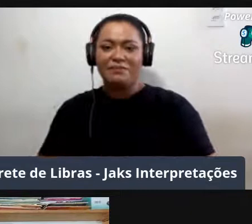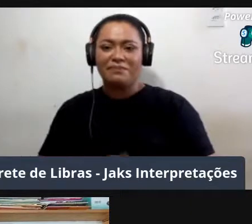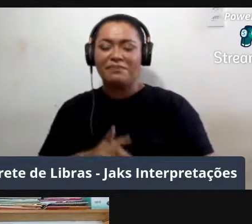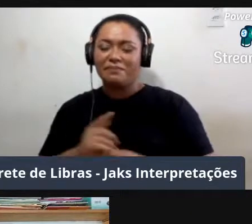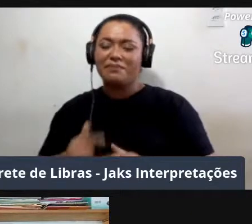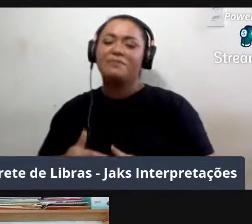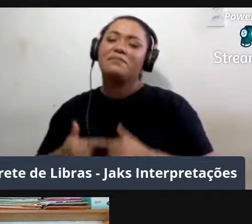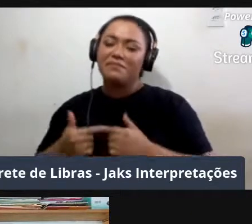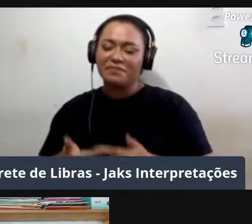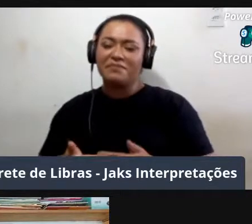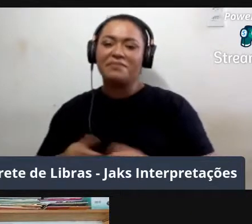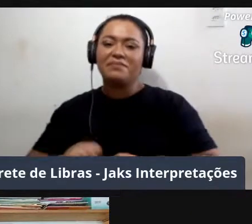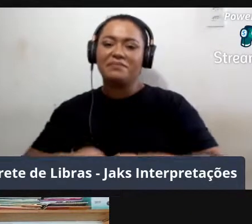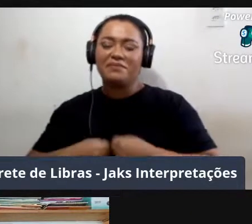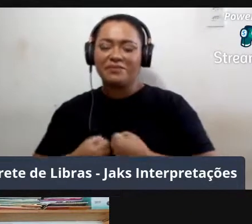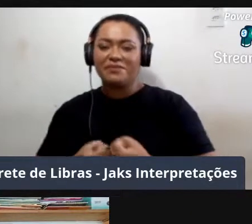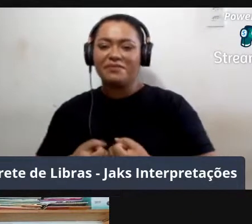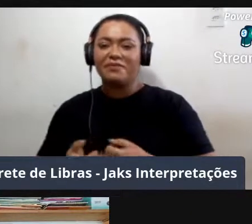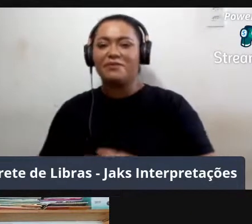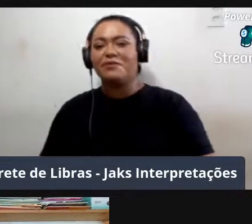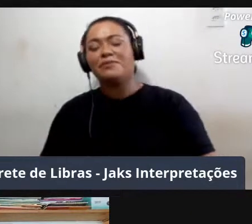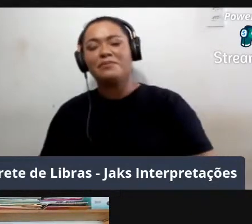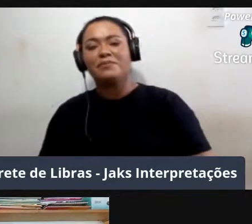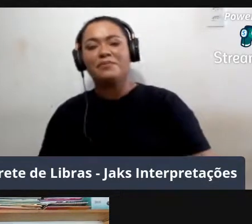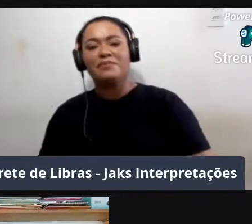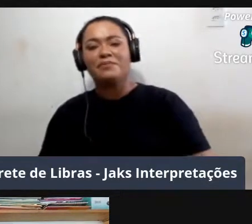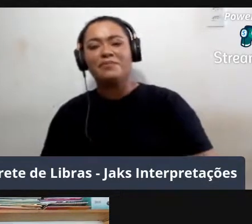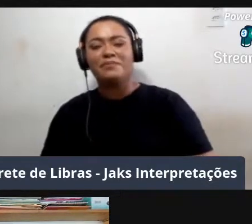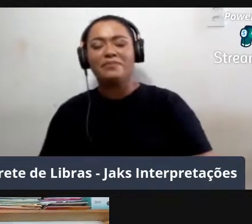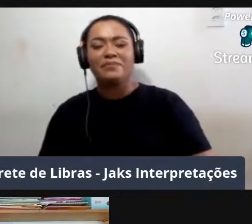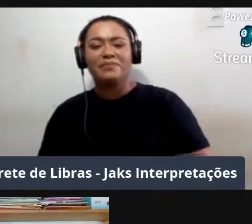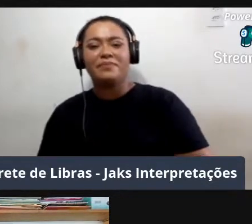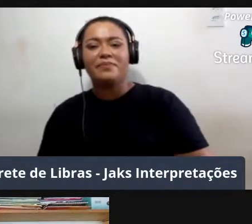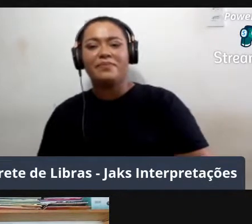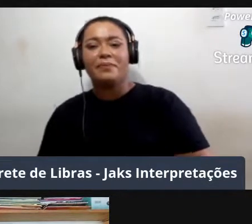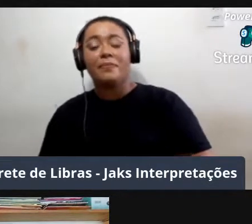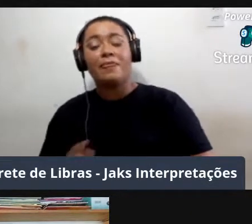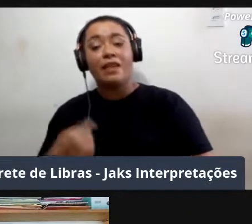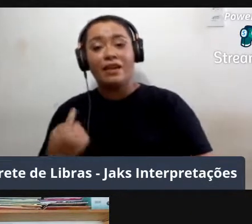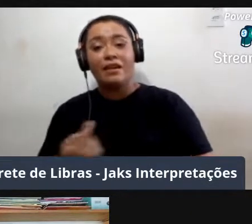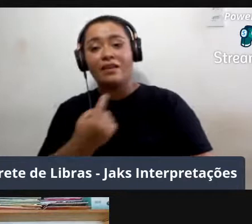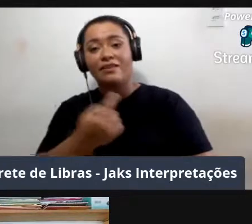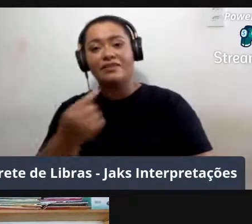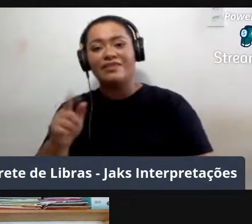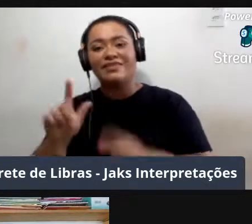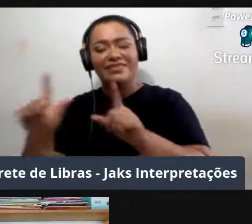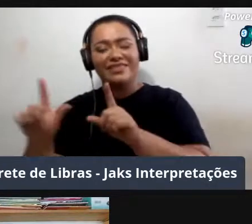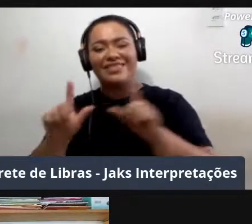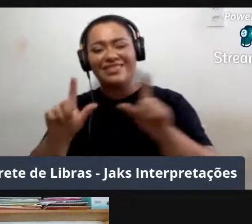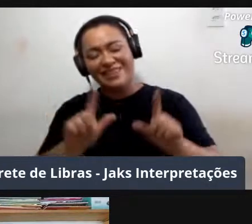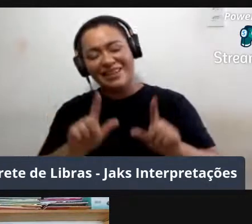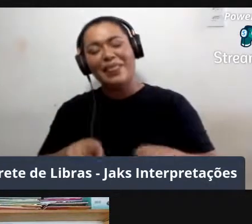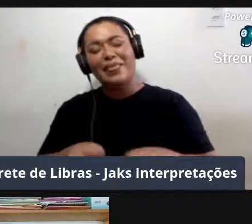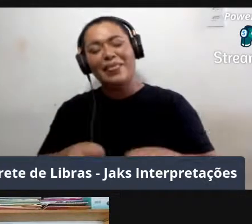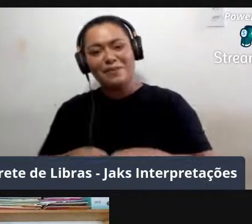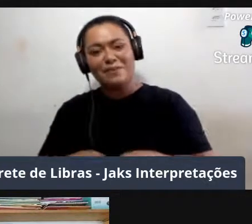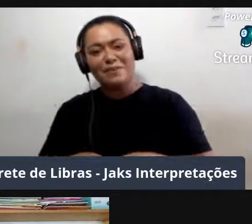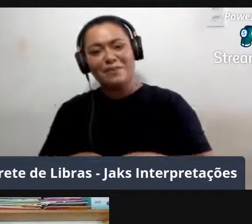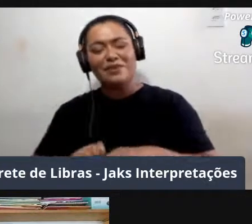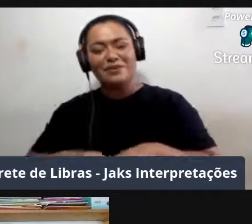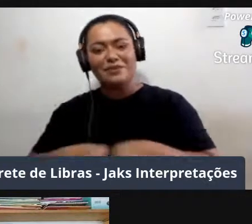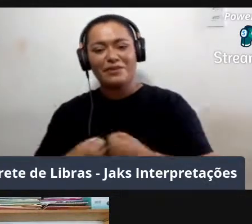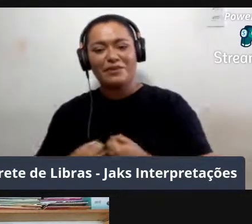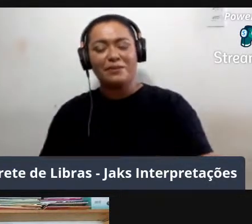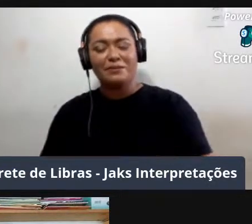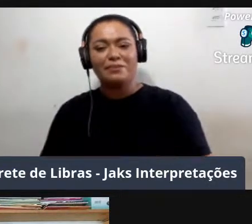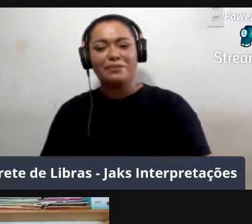E a gente aqui, cada um nas suas telas também. E é isso, Dora. Você quer se apresentar?